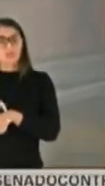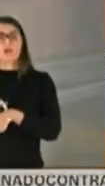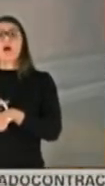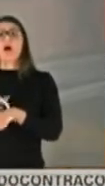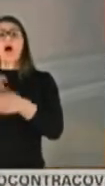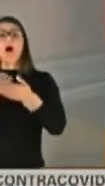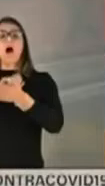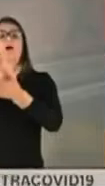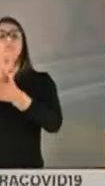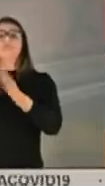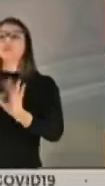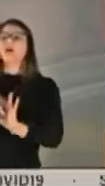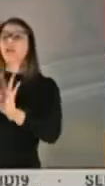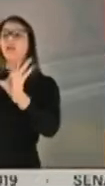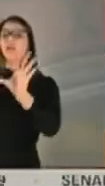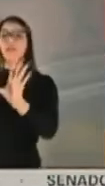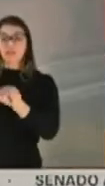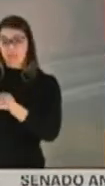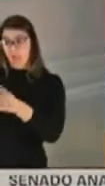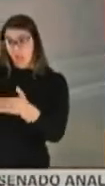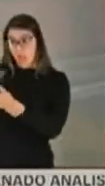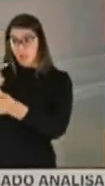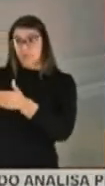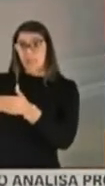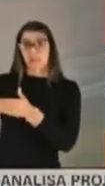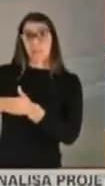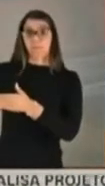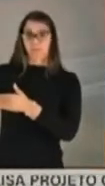Anvisa. A autorização da Anvisa foi posterior.